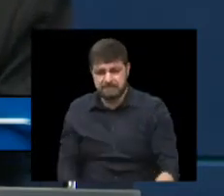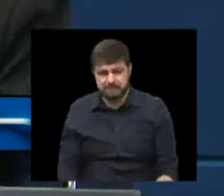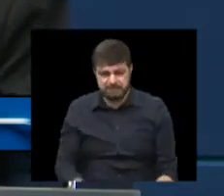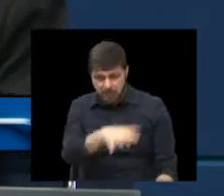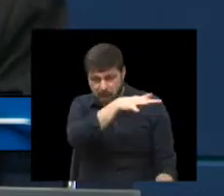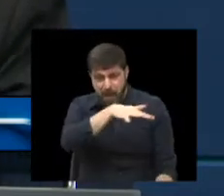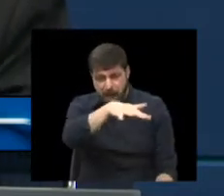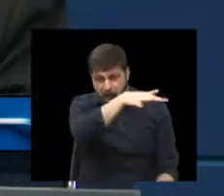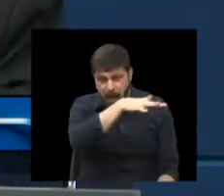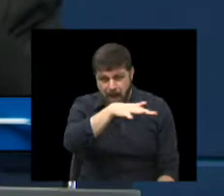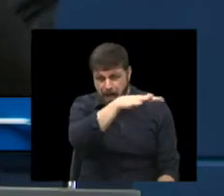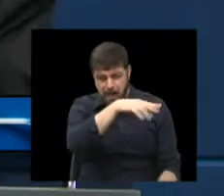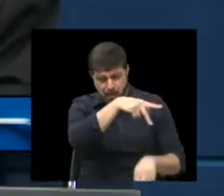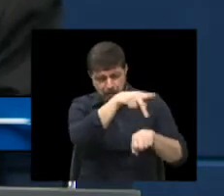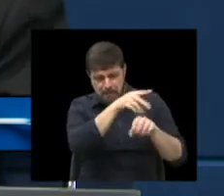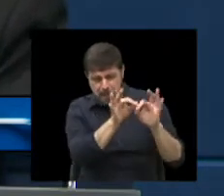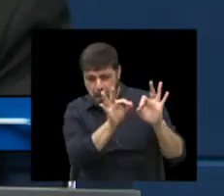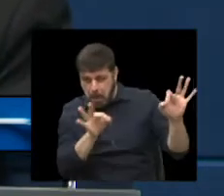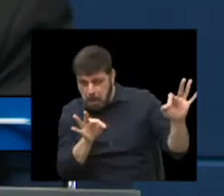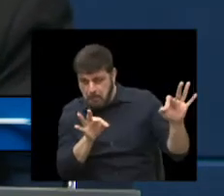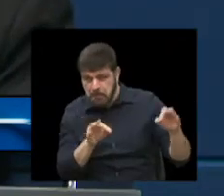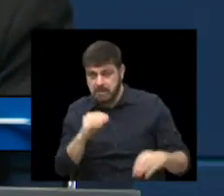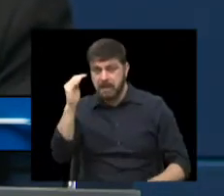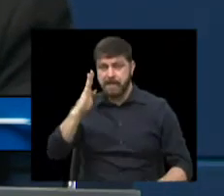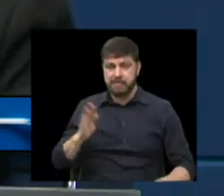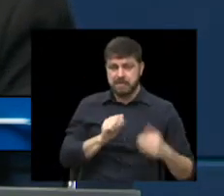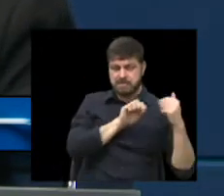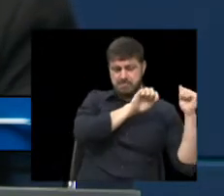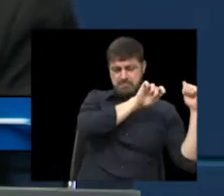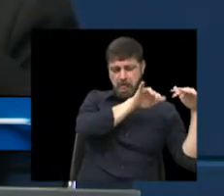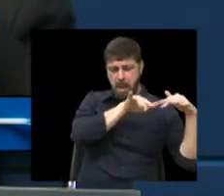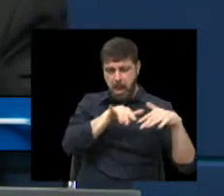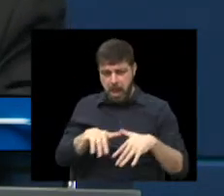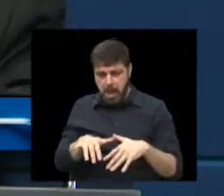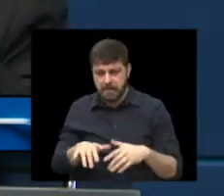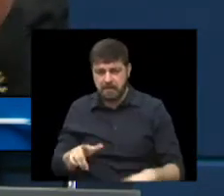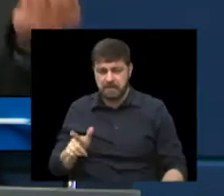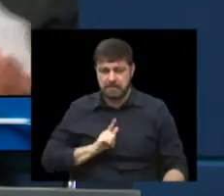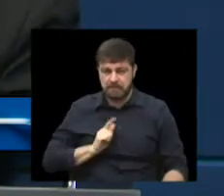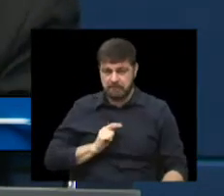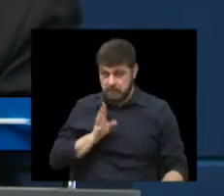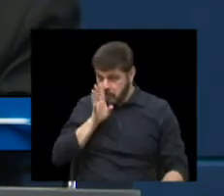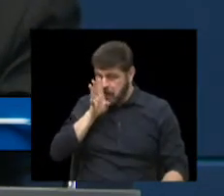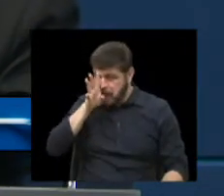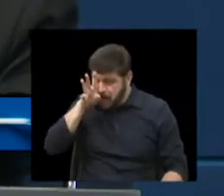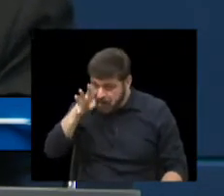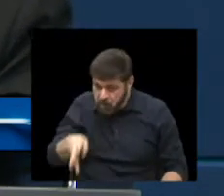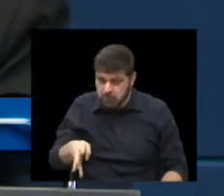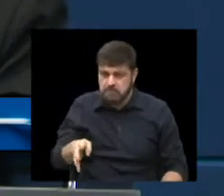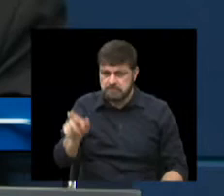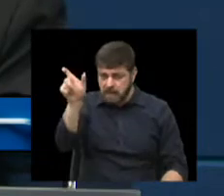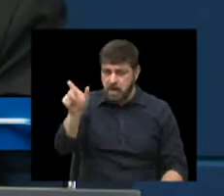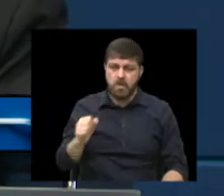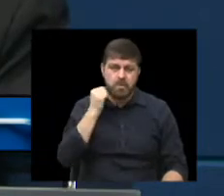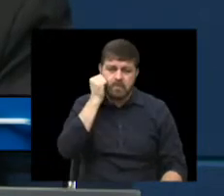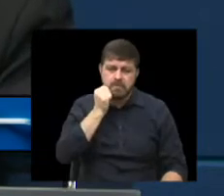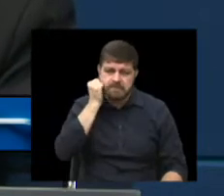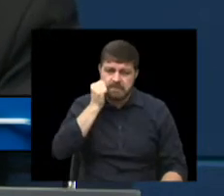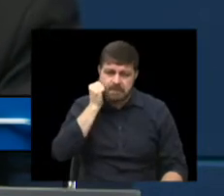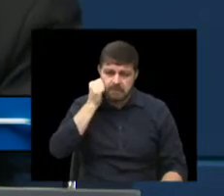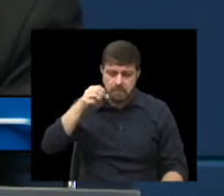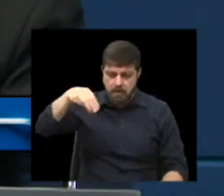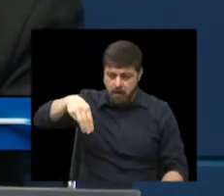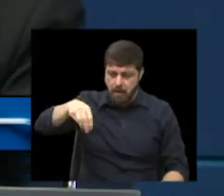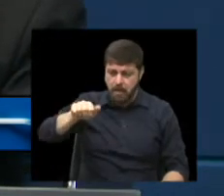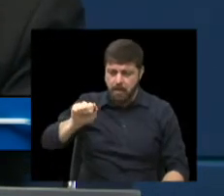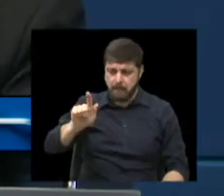região. Primeiro, e ainda atribuindo a uma pessoa idônea do Senado Federal, o senador Magno Malta. Eu quero, junto